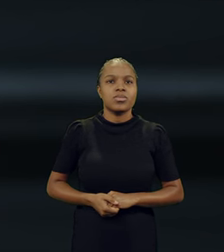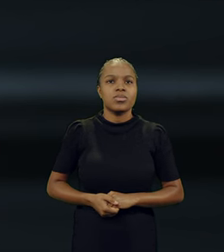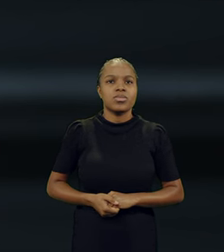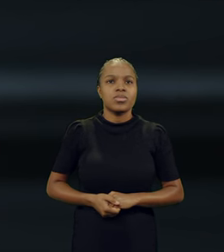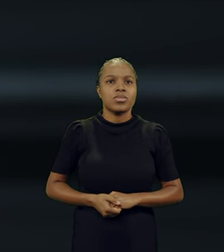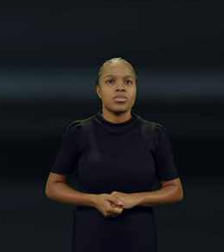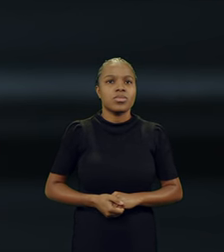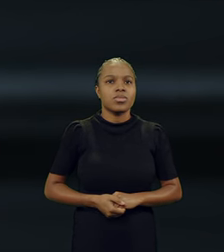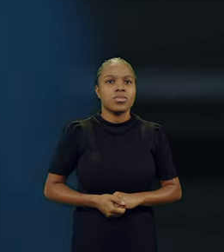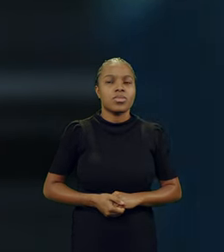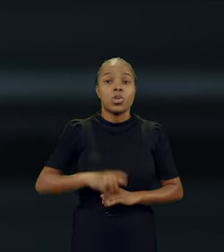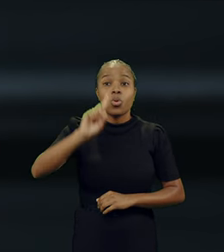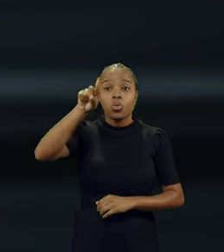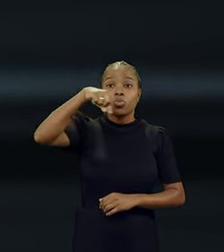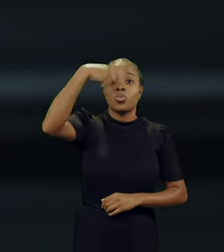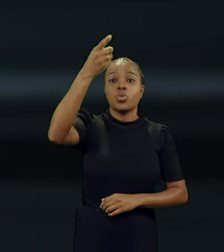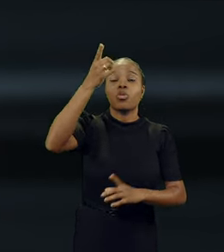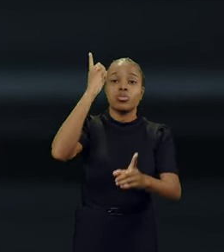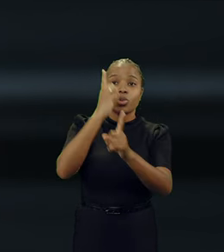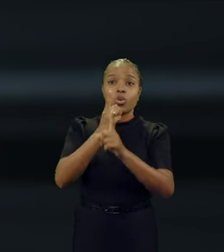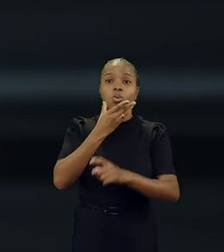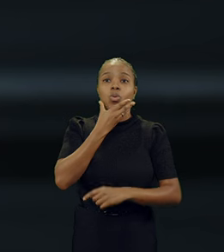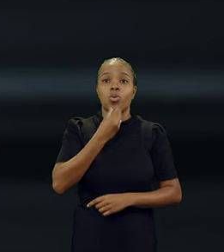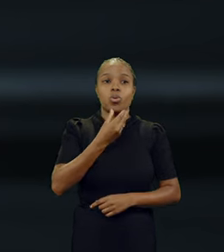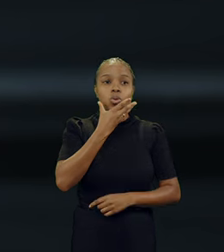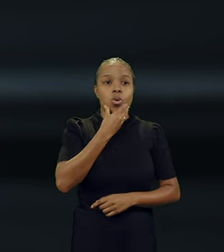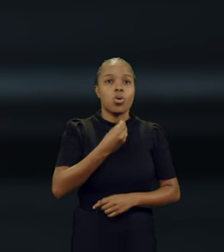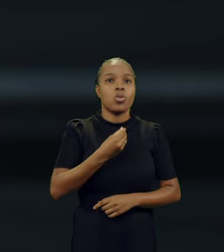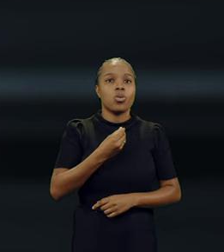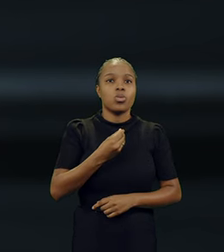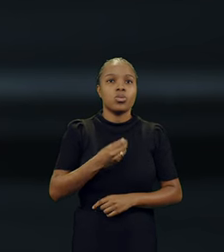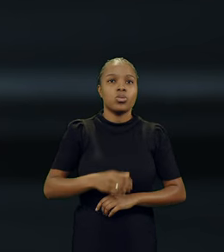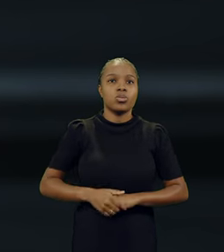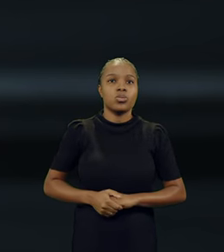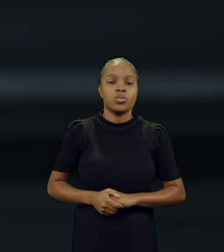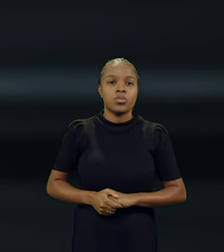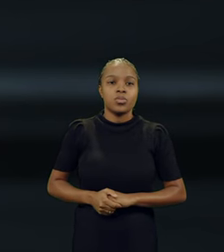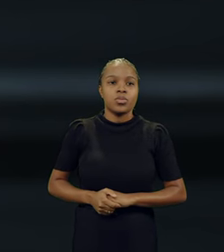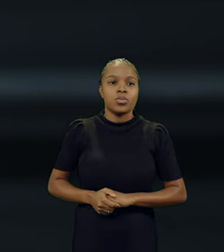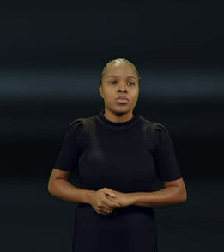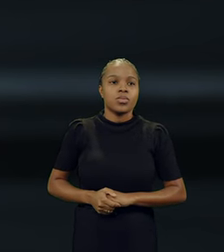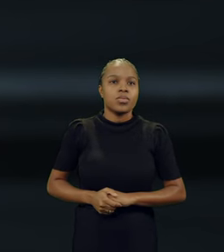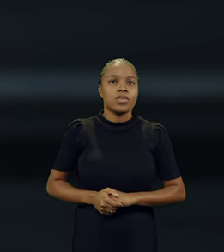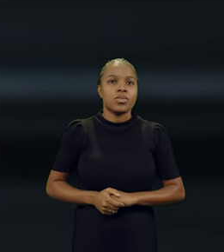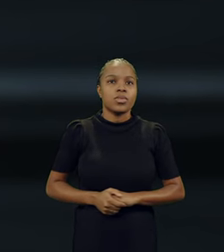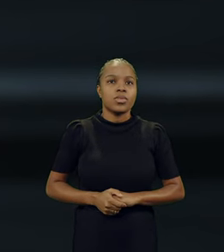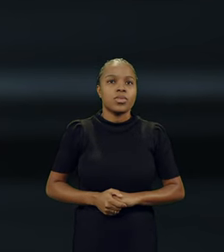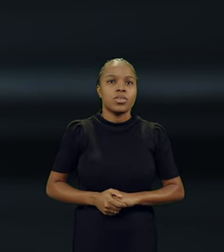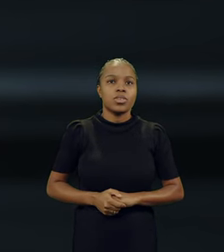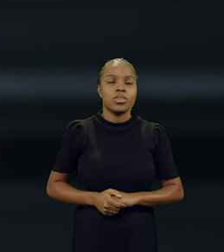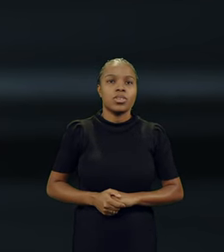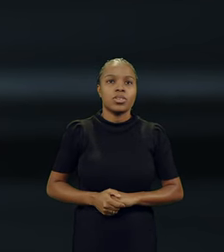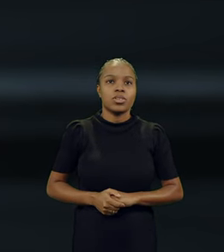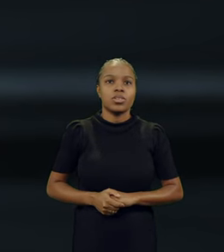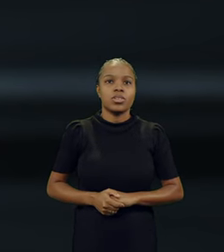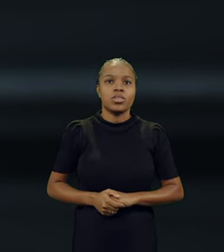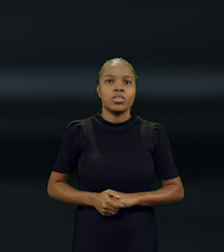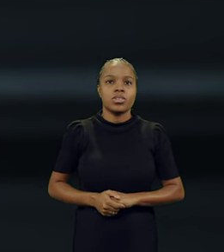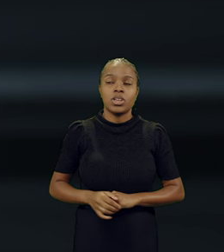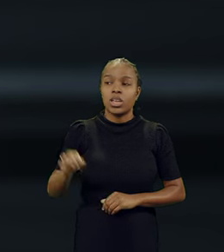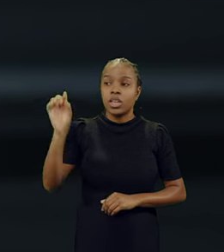No próximo encontro de homens, vocês vão responder. Deus era